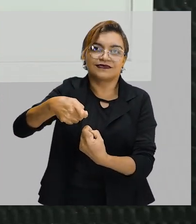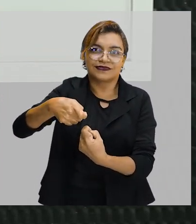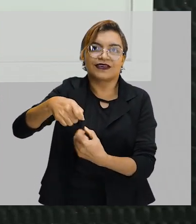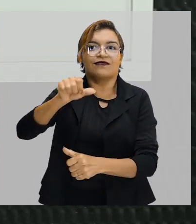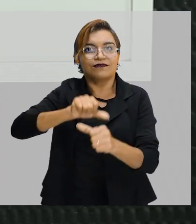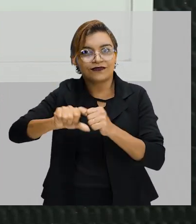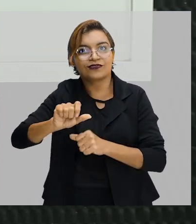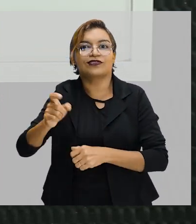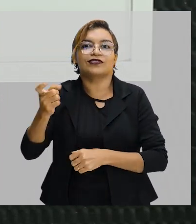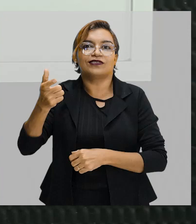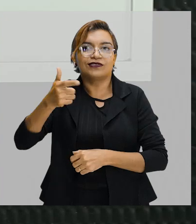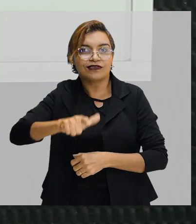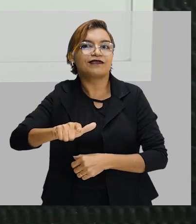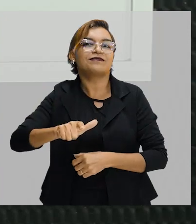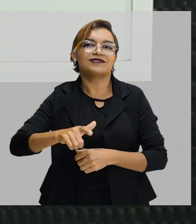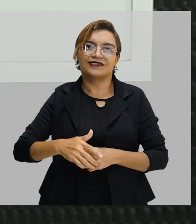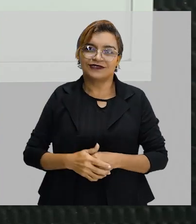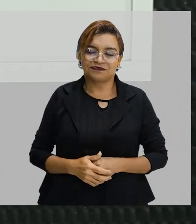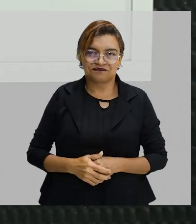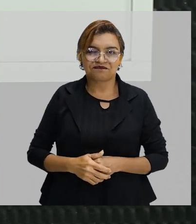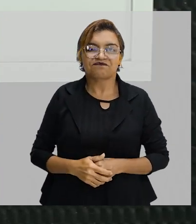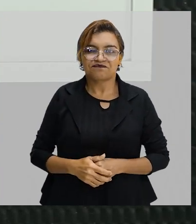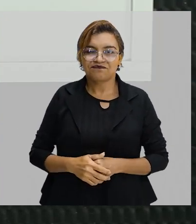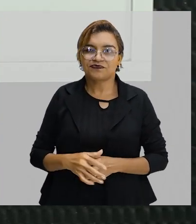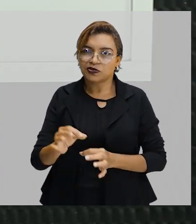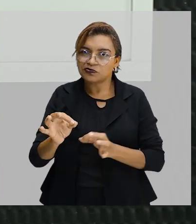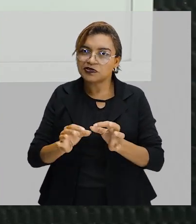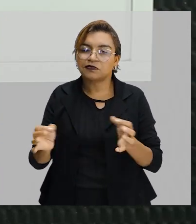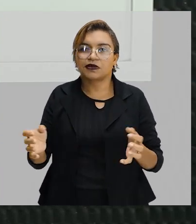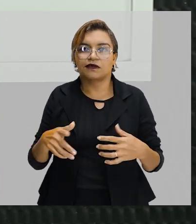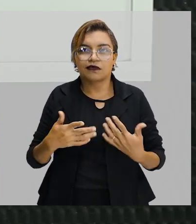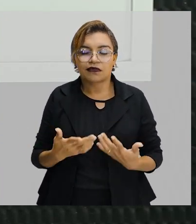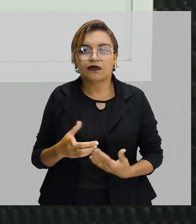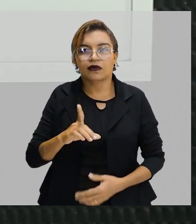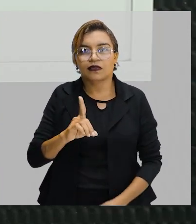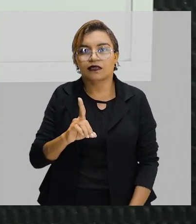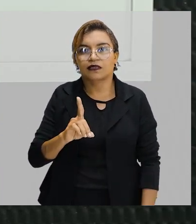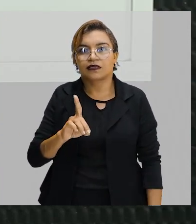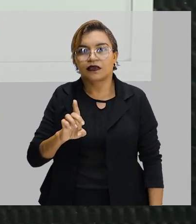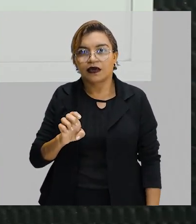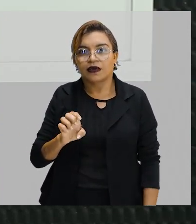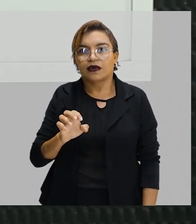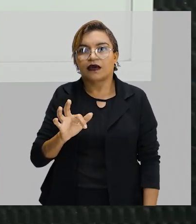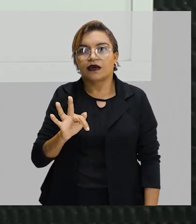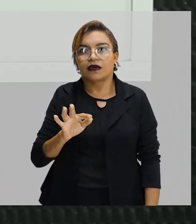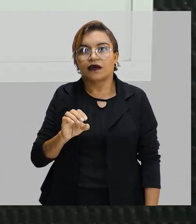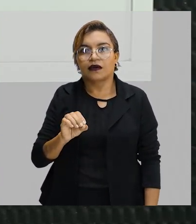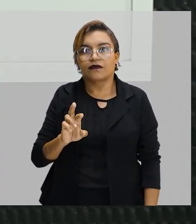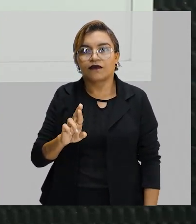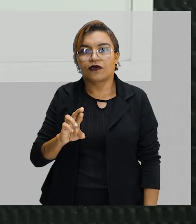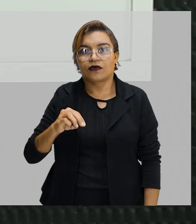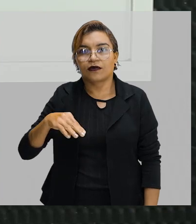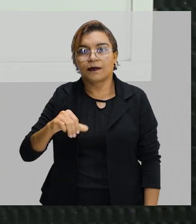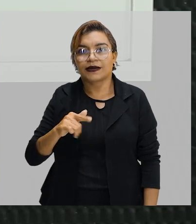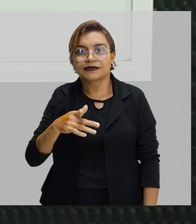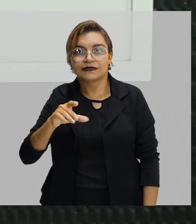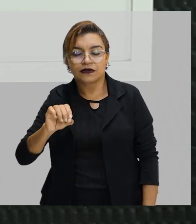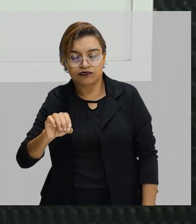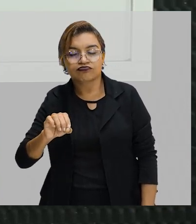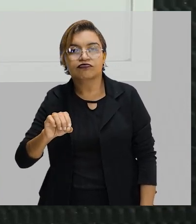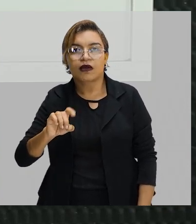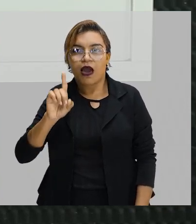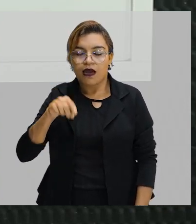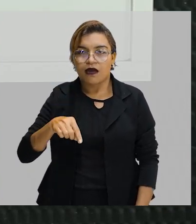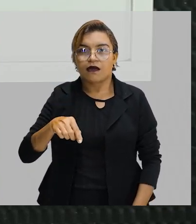ou seja, ela diminui o seu comprimento ali, o seu tamanho. Tá, ok? A deformação que nós estamos falando é justamente isso, tá certo? Vai ser